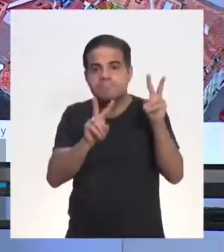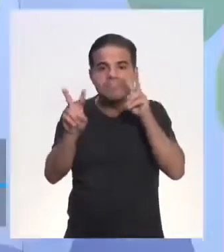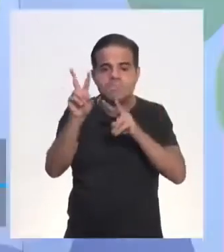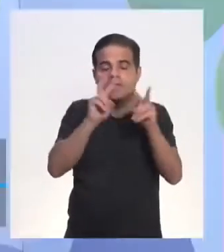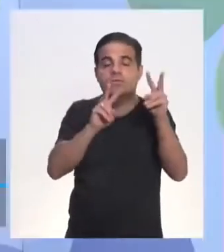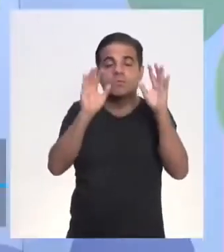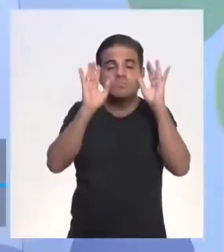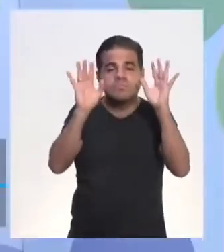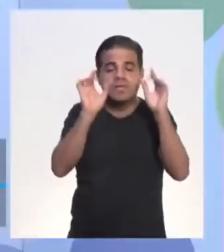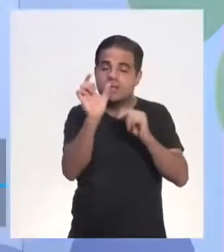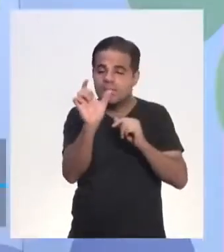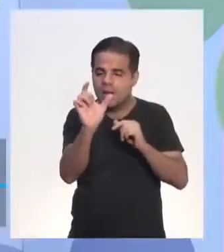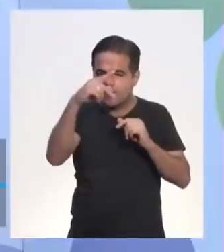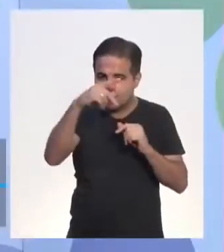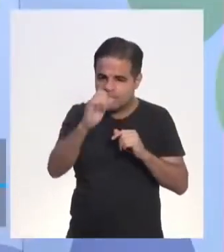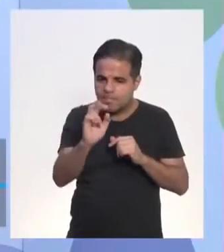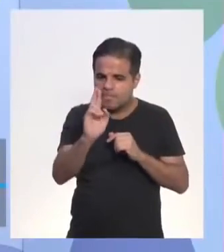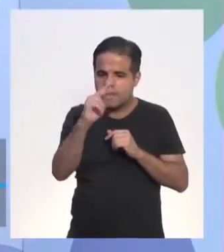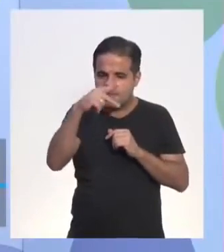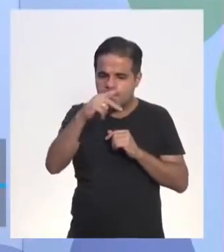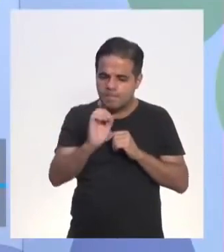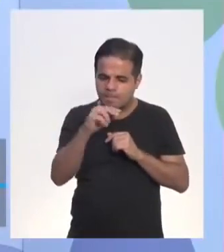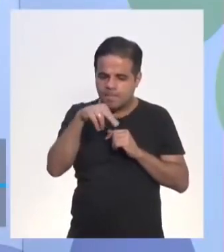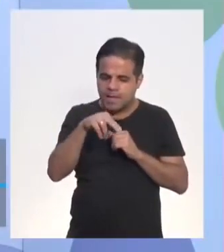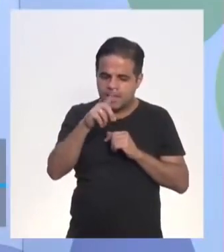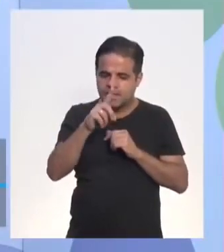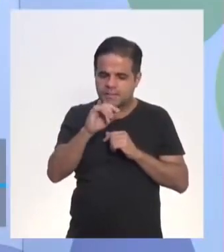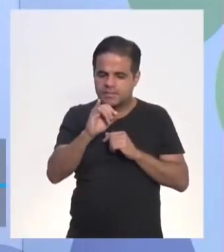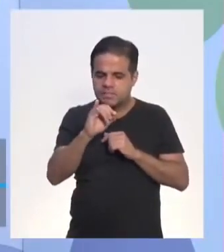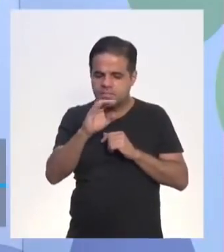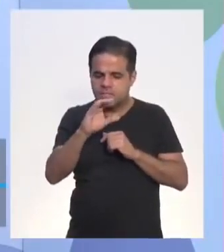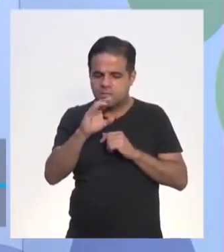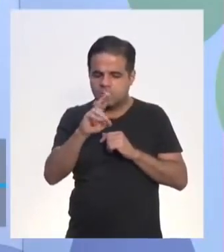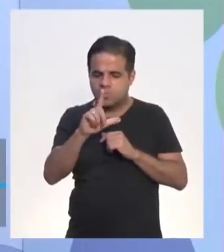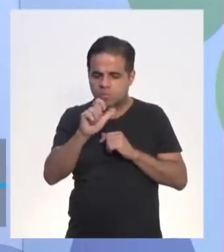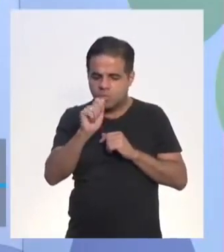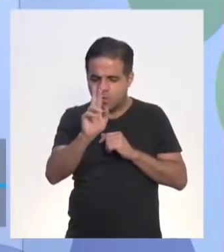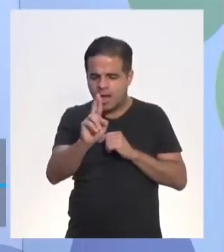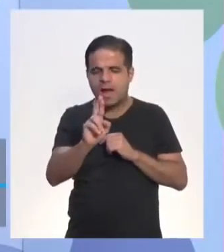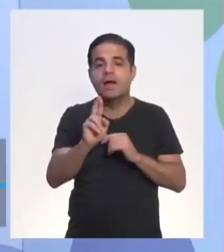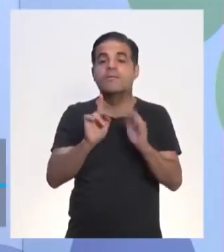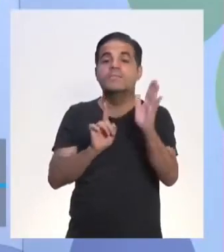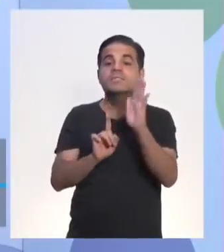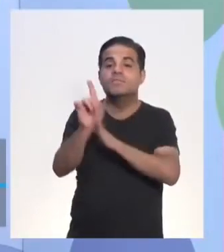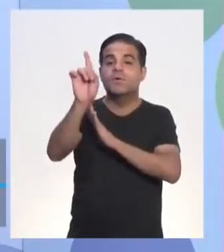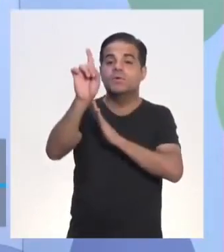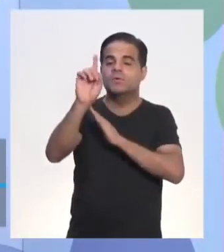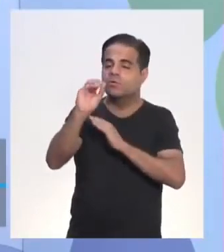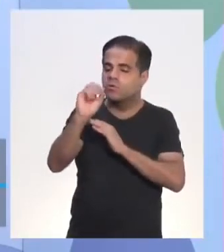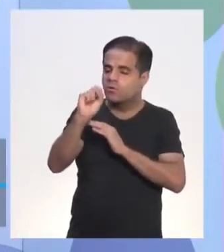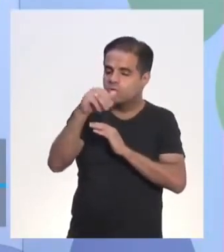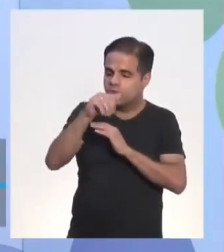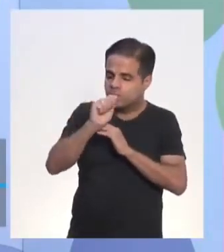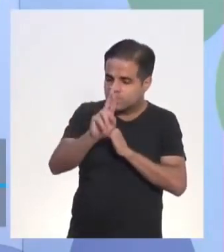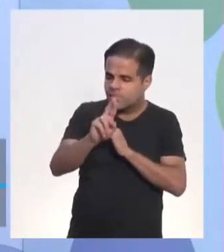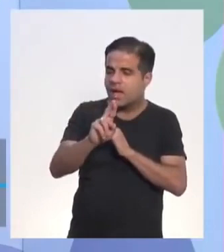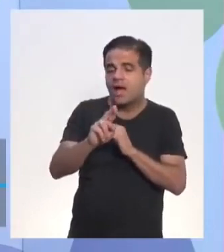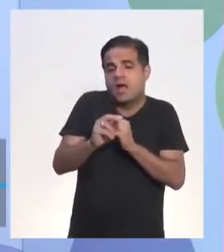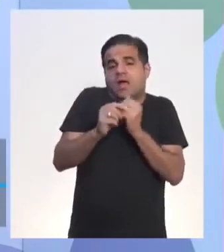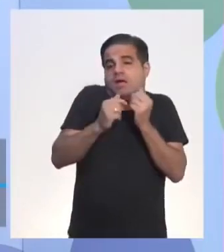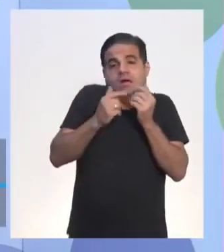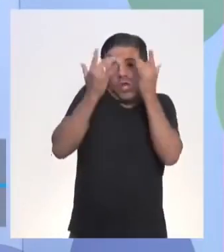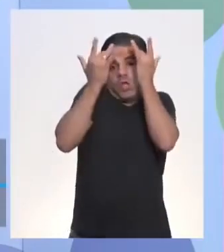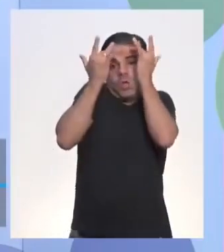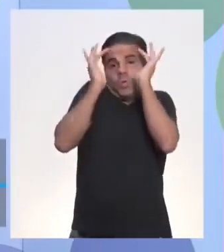no perpendicular. Tá, aí vocês estão falando, mas Alessandra, você perguntou para o Osmar se ela é perpendicular e eu não sei o